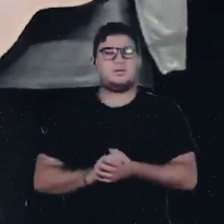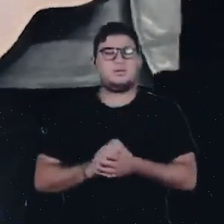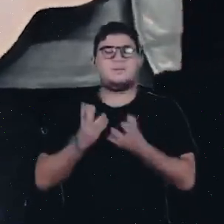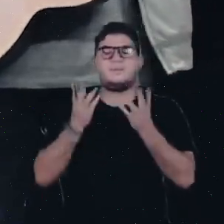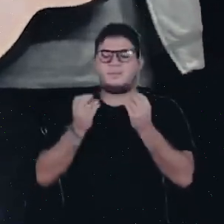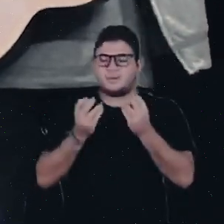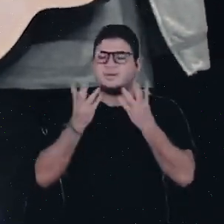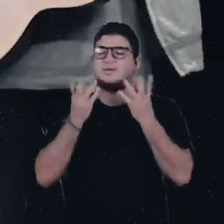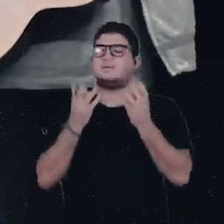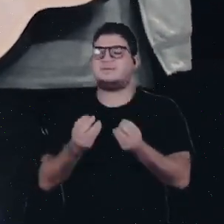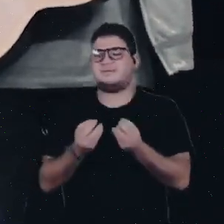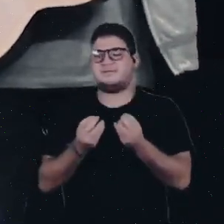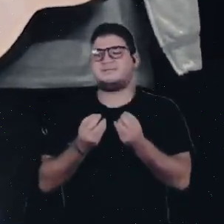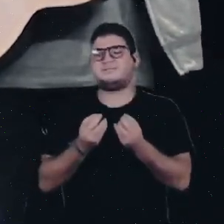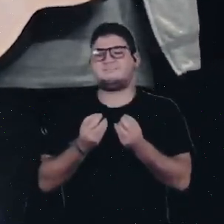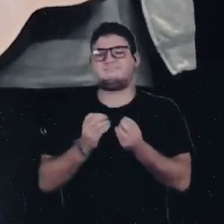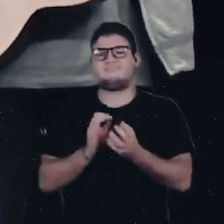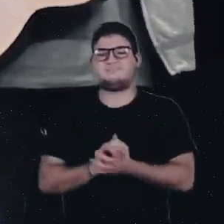muita